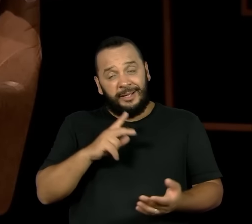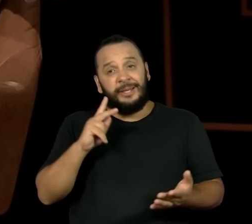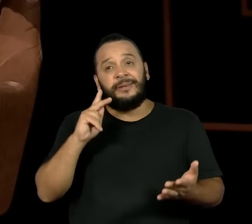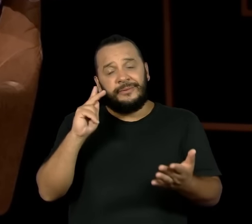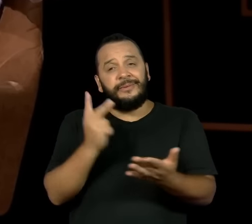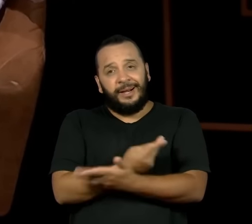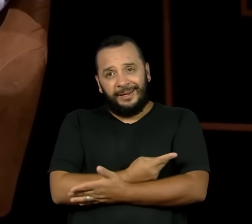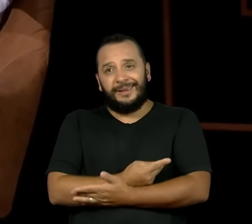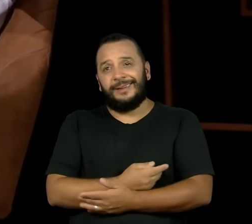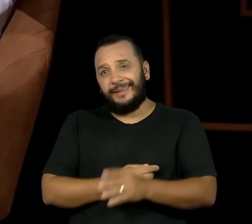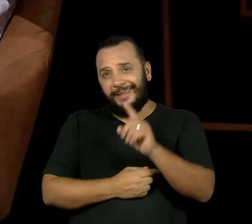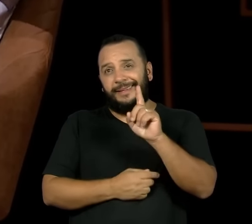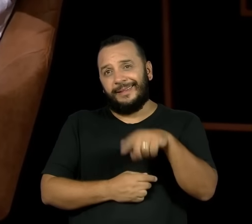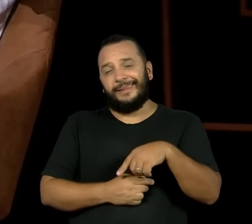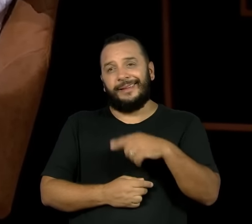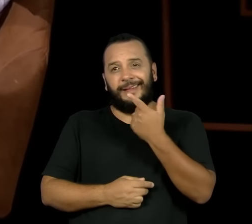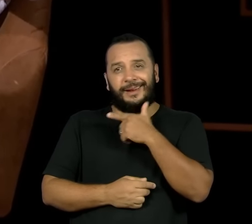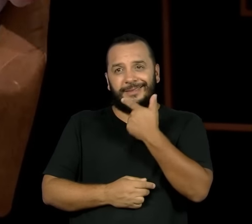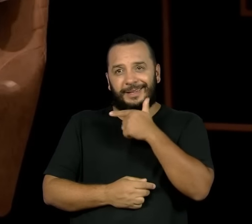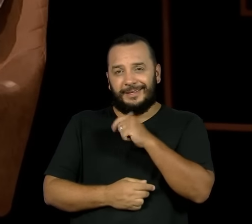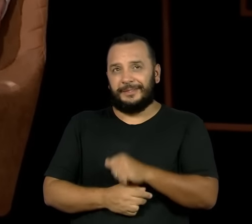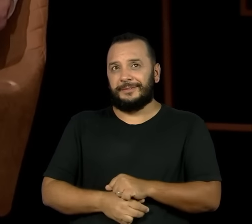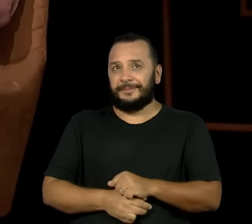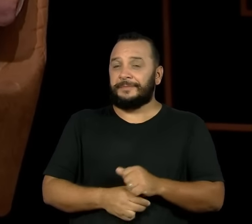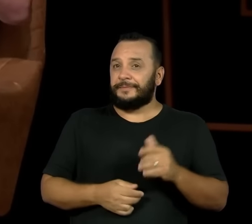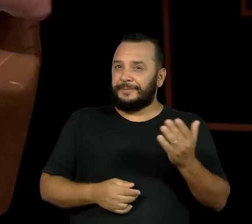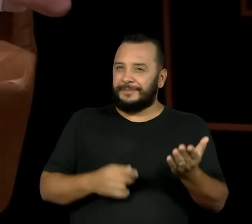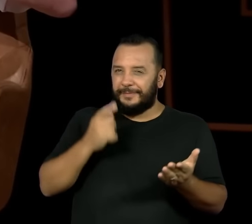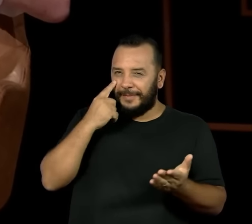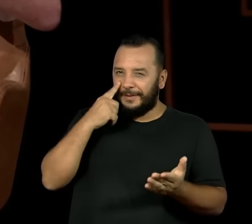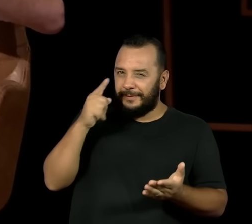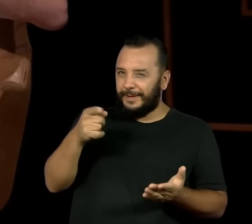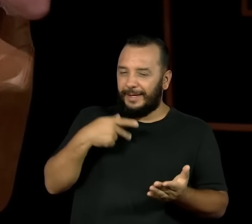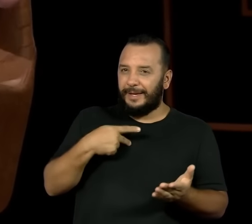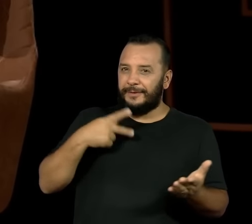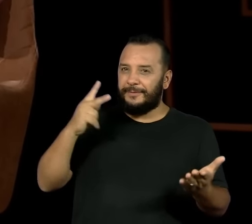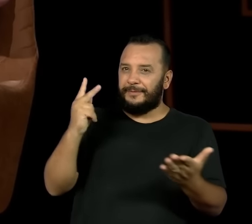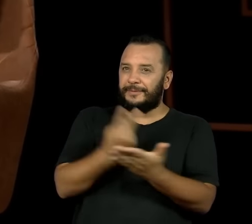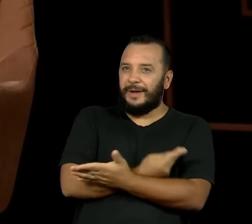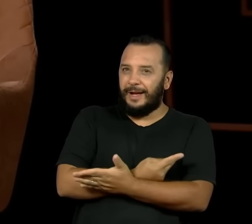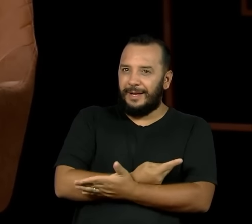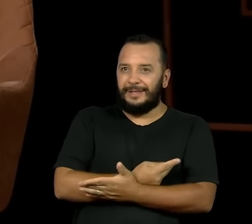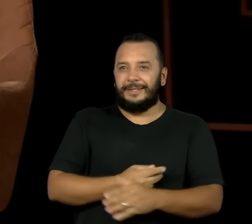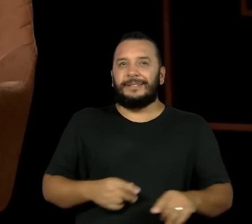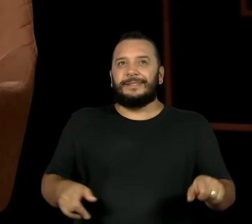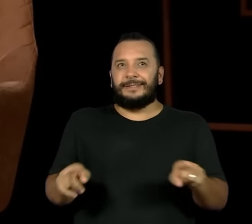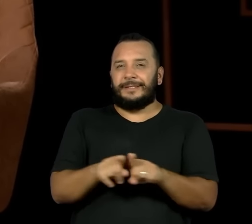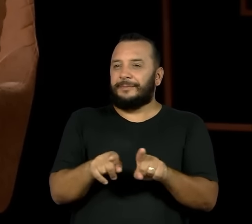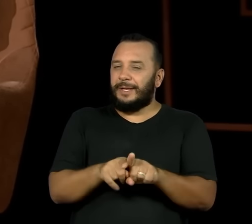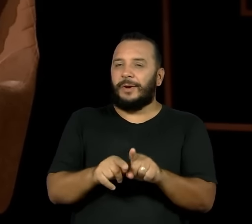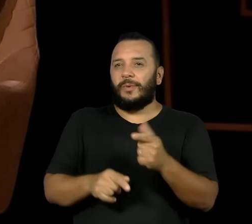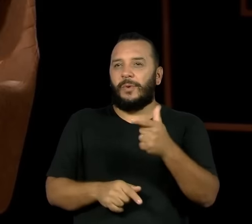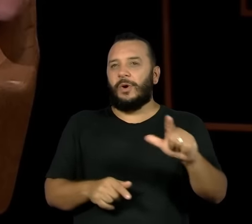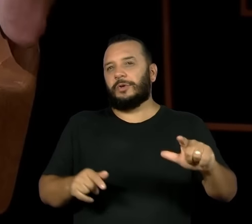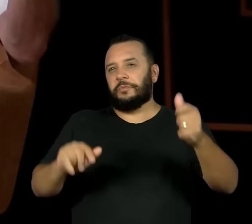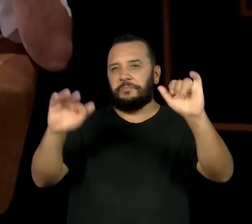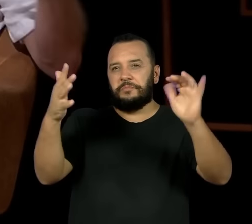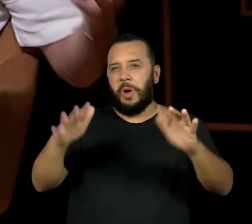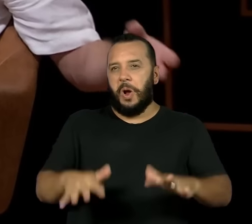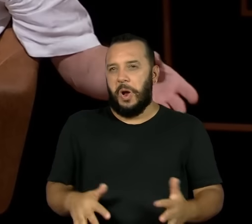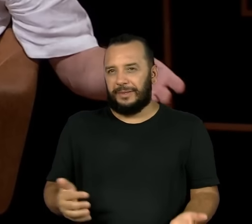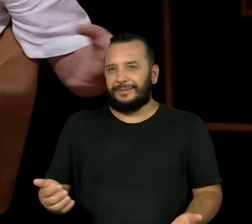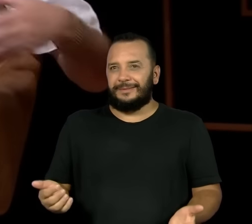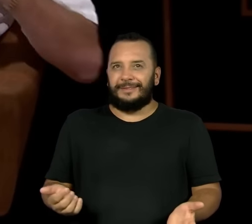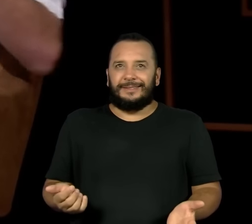engraçado é né quando você vê a falha Quando você vê o trágico do outro numa situação